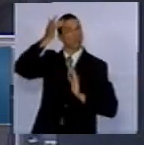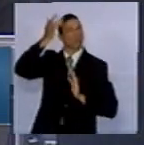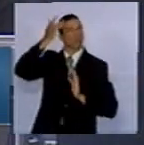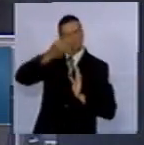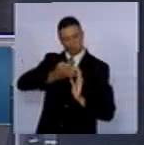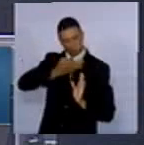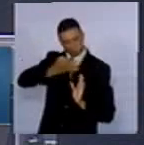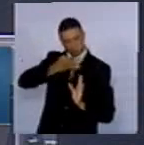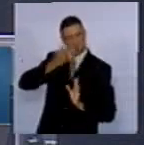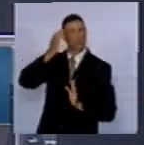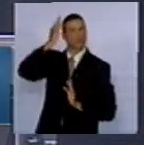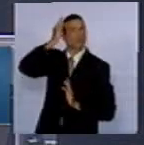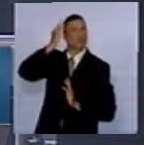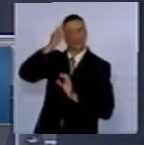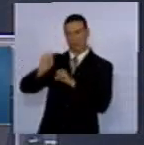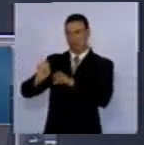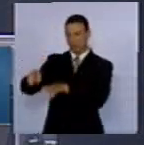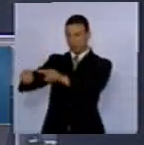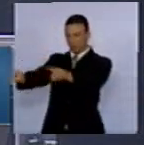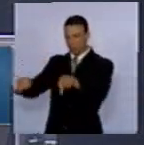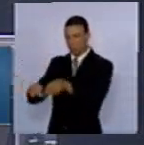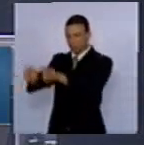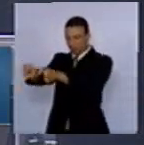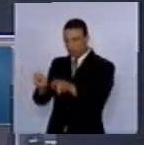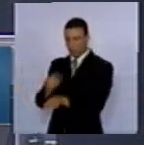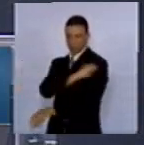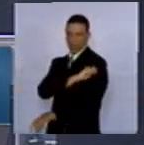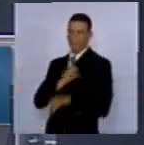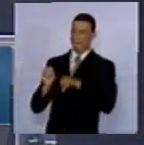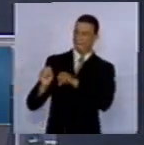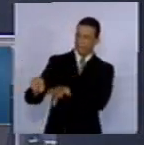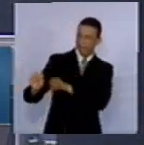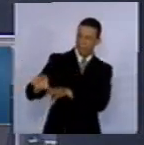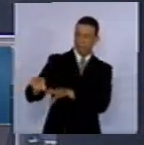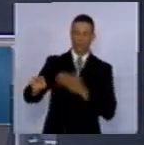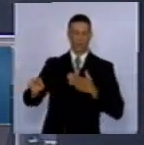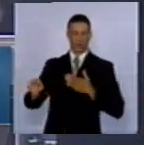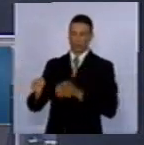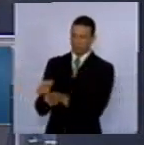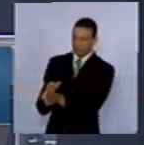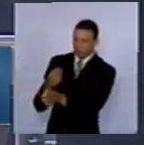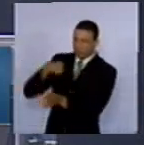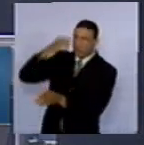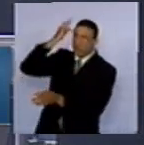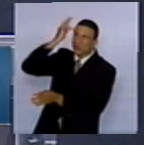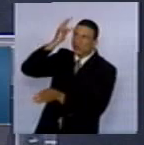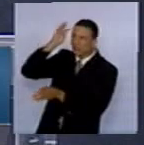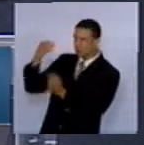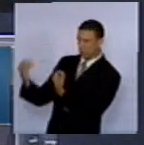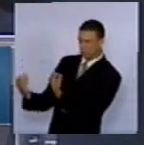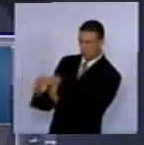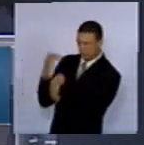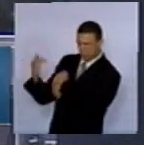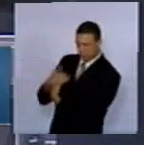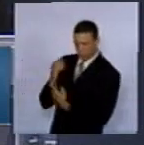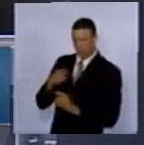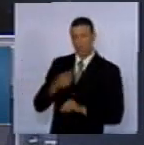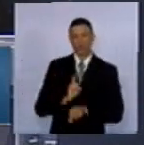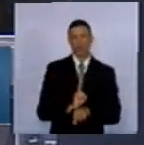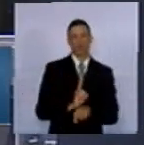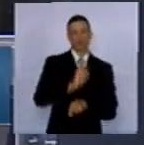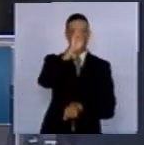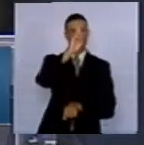nossa teoria aquilo que ensinamos em sala de aula aquilo que orienta as nossas terras os nossos doutorandos